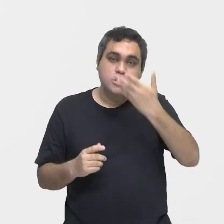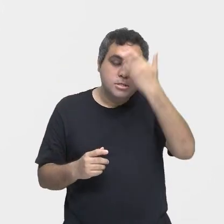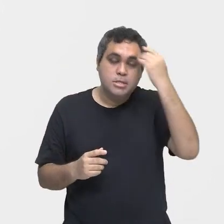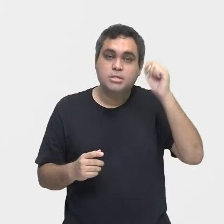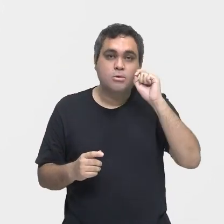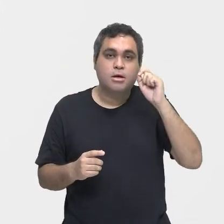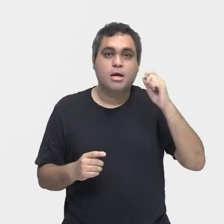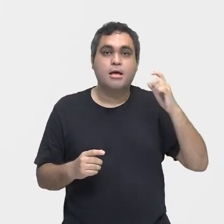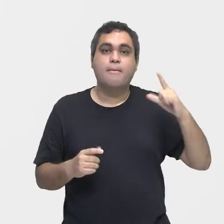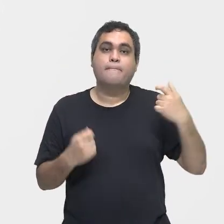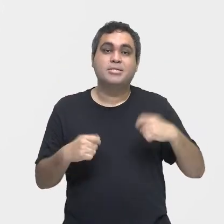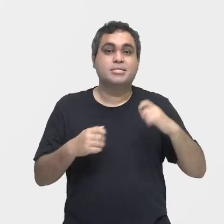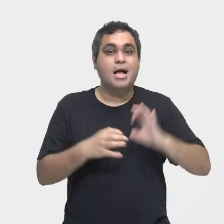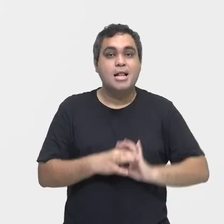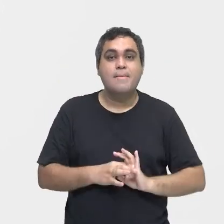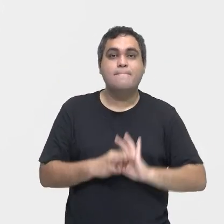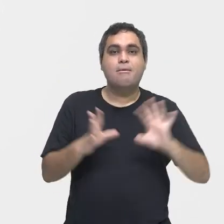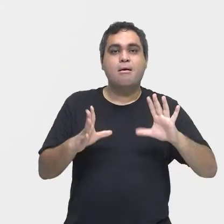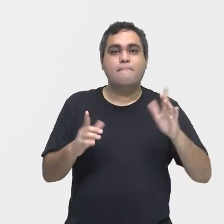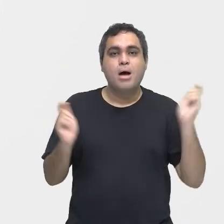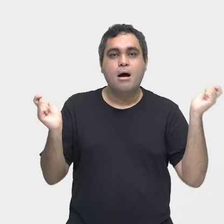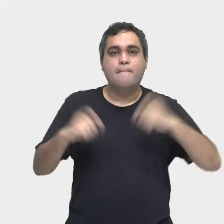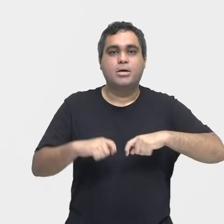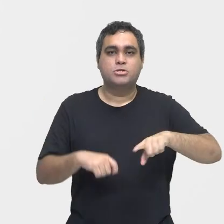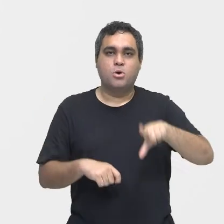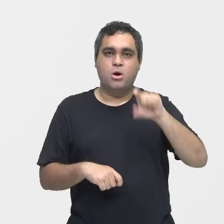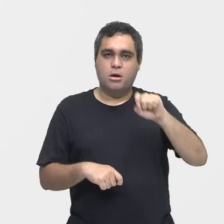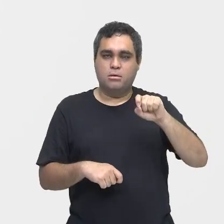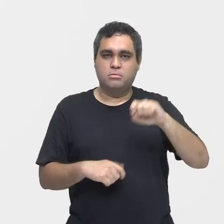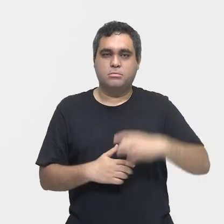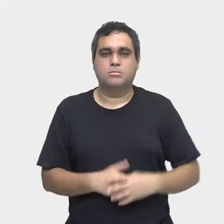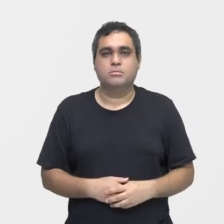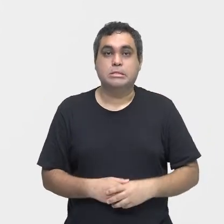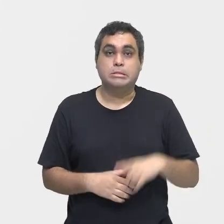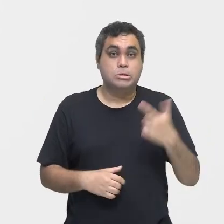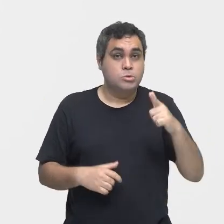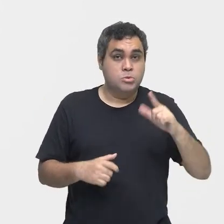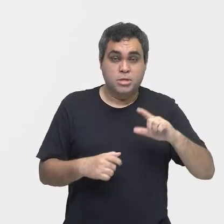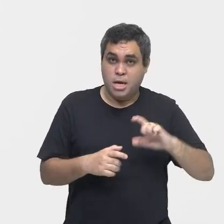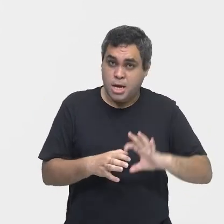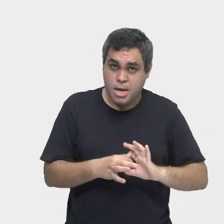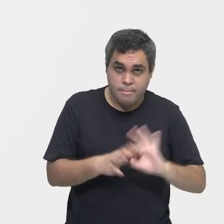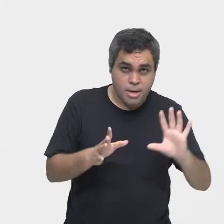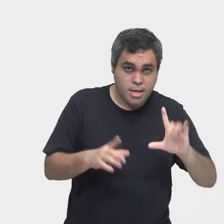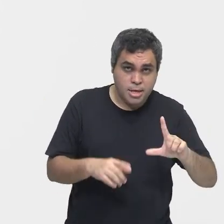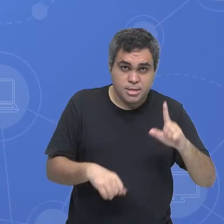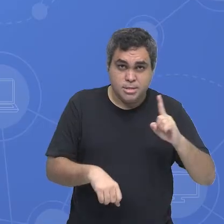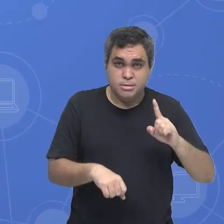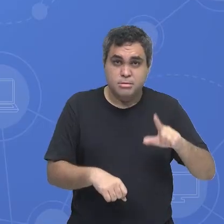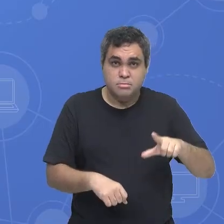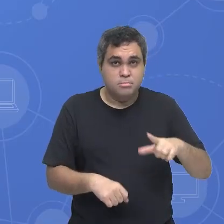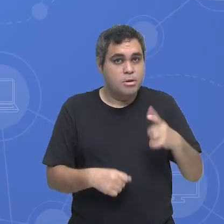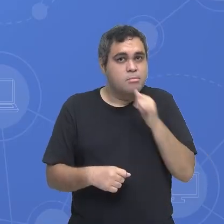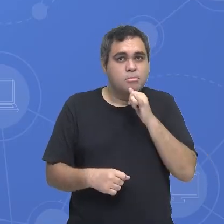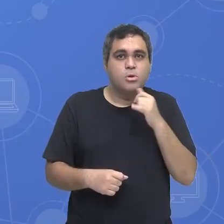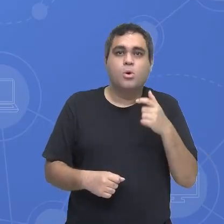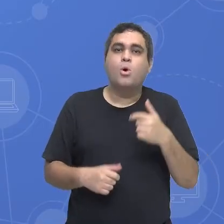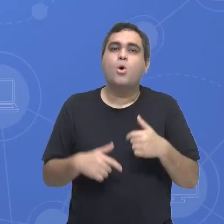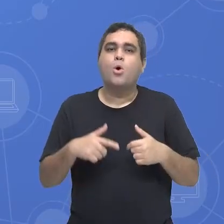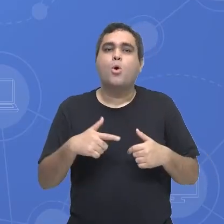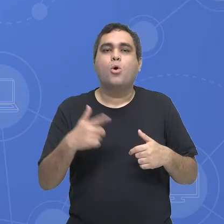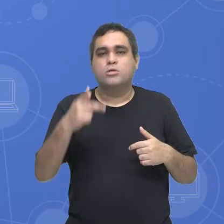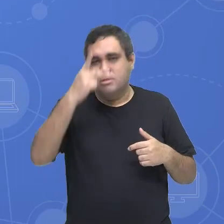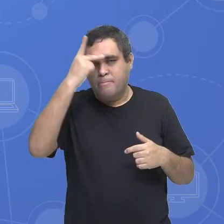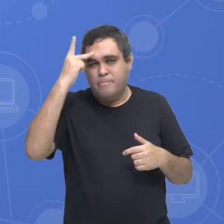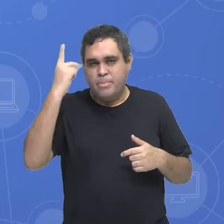para termos a possibilidade de escolha. Se nós não tivermos essa liberdade na hora de escolher, se outras pessoas que